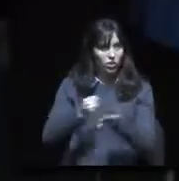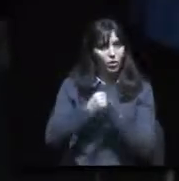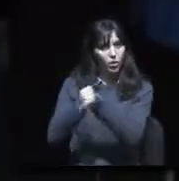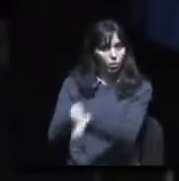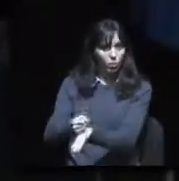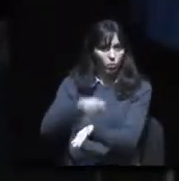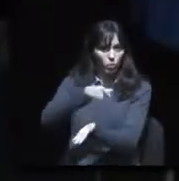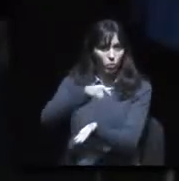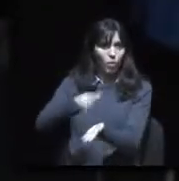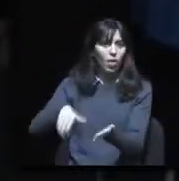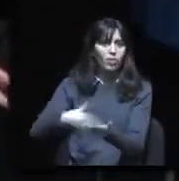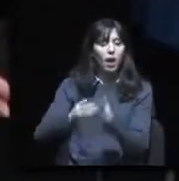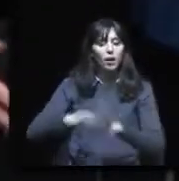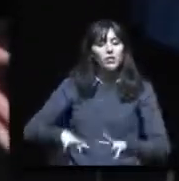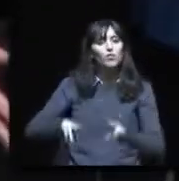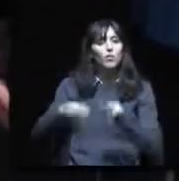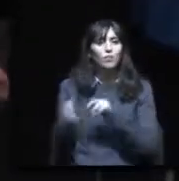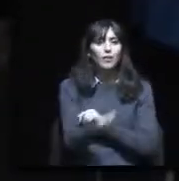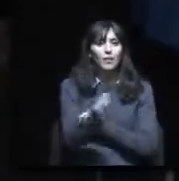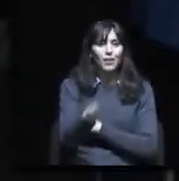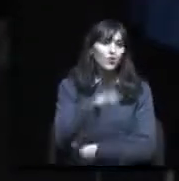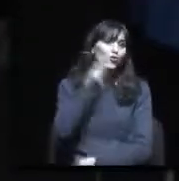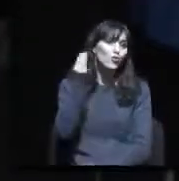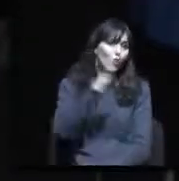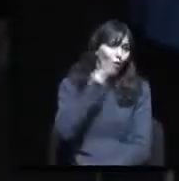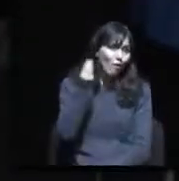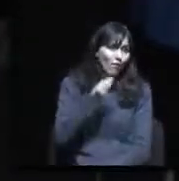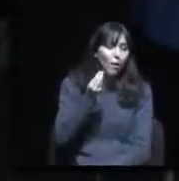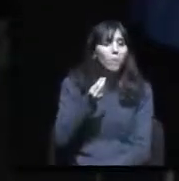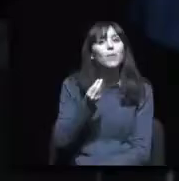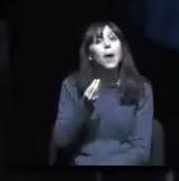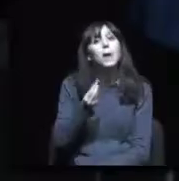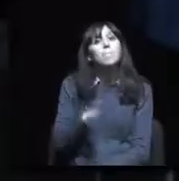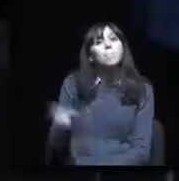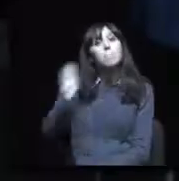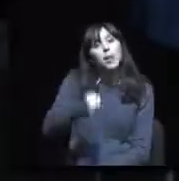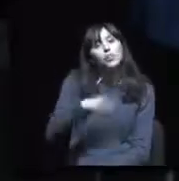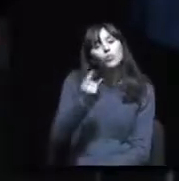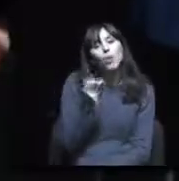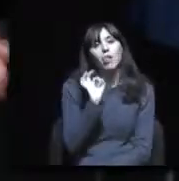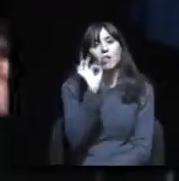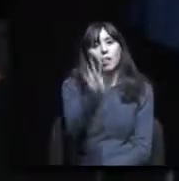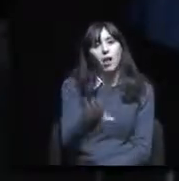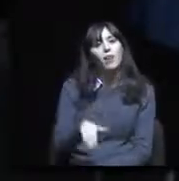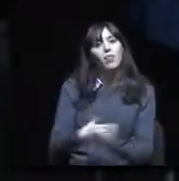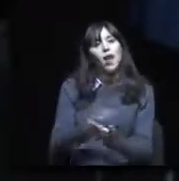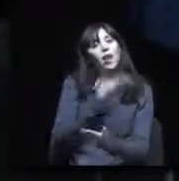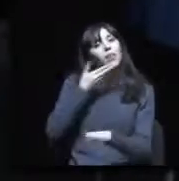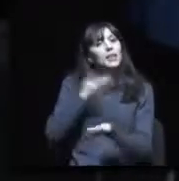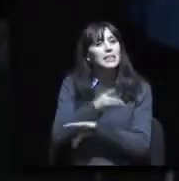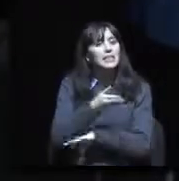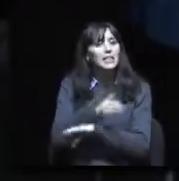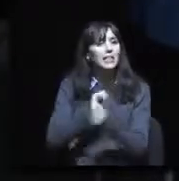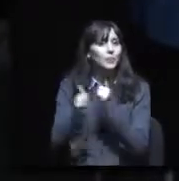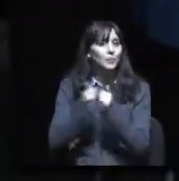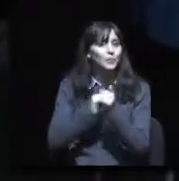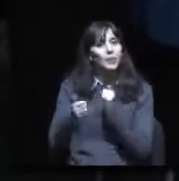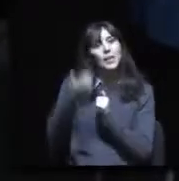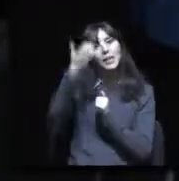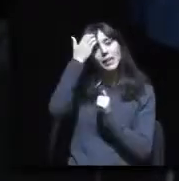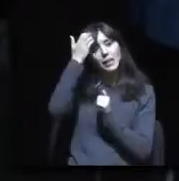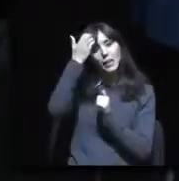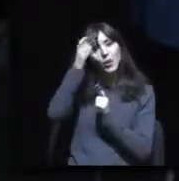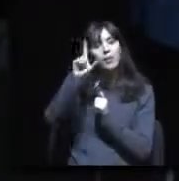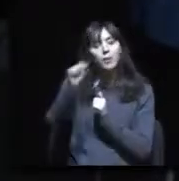ao desenvolvimento infanto-juvenil, hoje damos mais um contributo para viabilizar o acesso a uma atividade de cariz